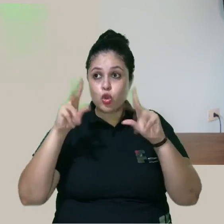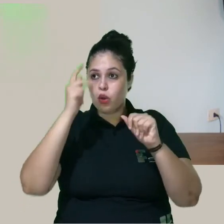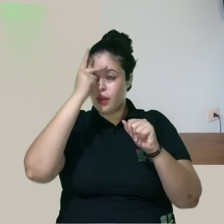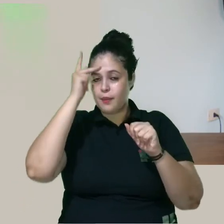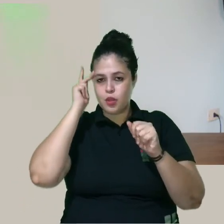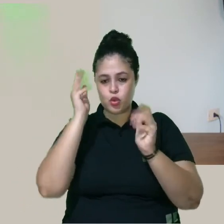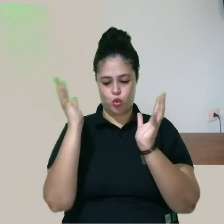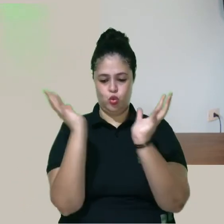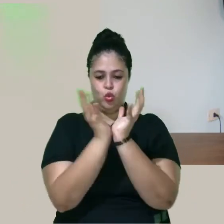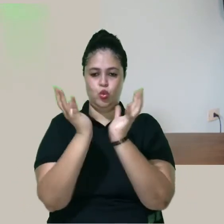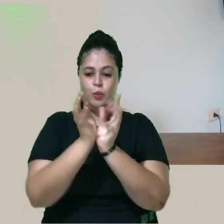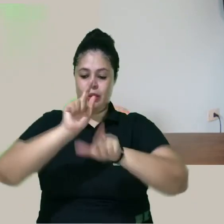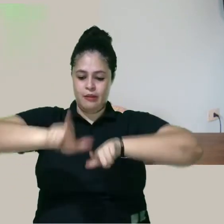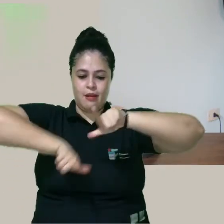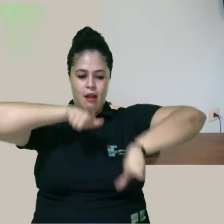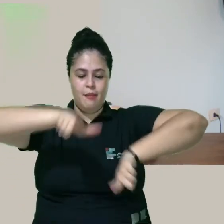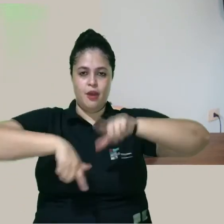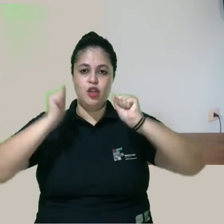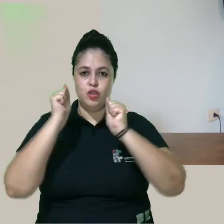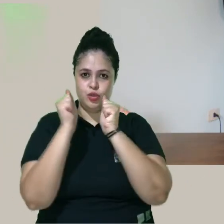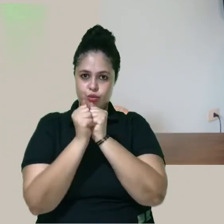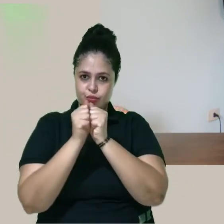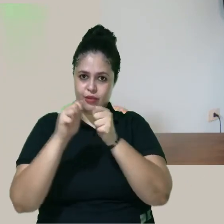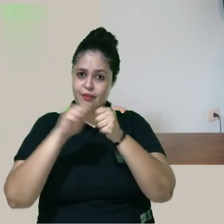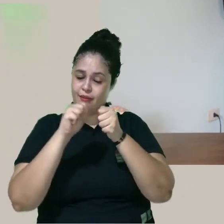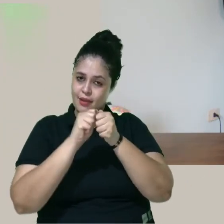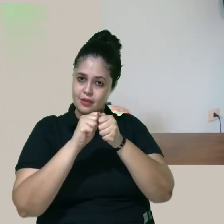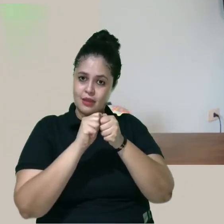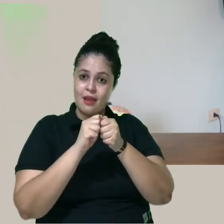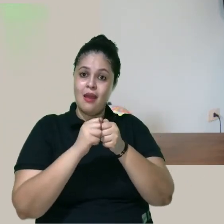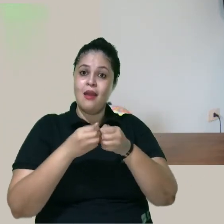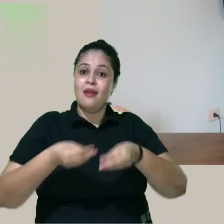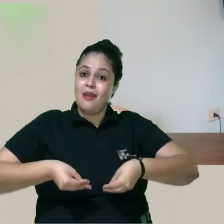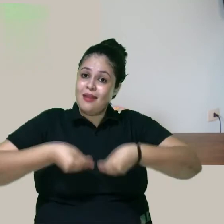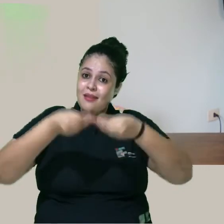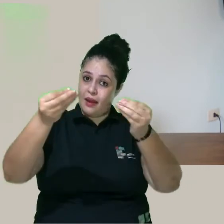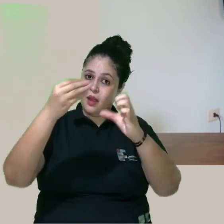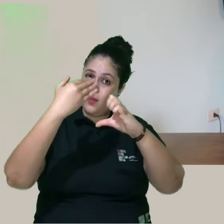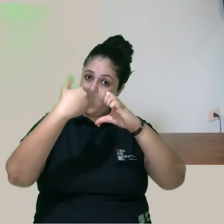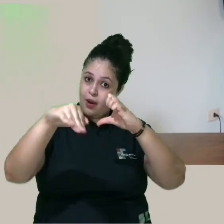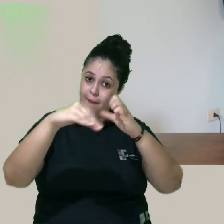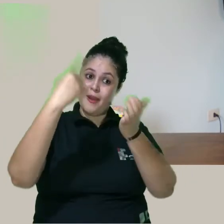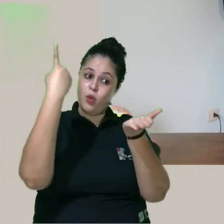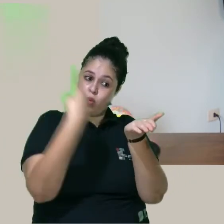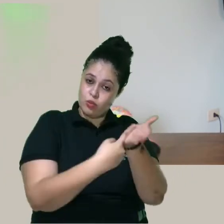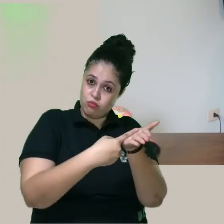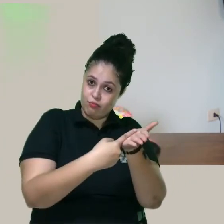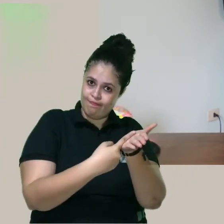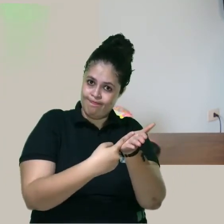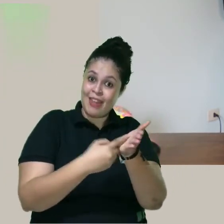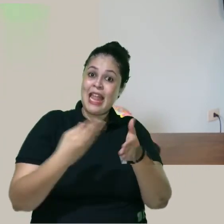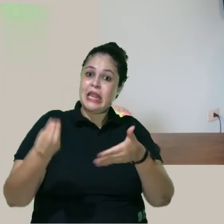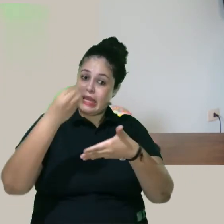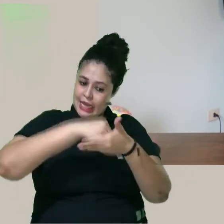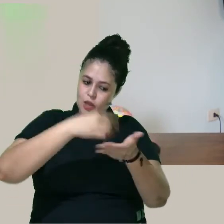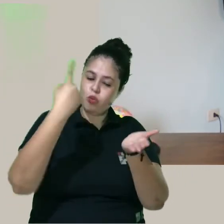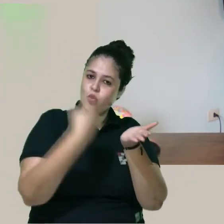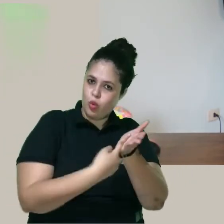grupo trabalhem, contribuam na elaboração da atividade e entreguem no prazo. Os prazos são definidos